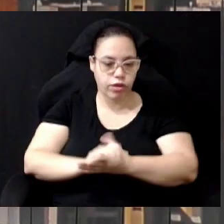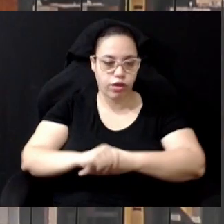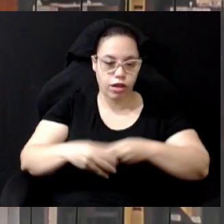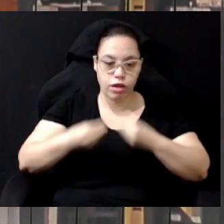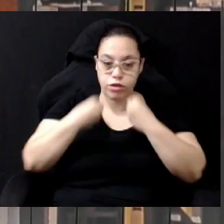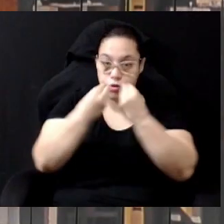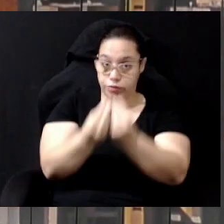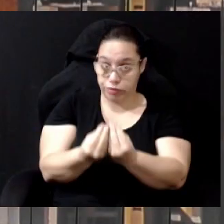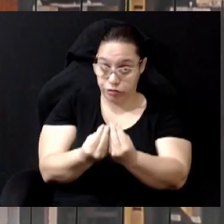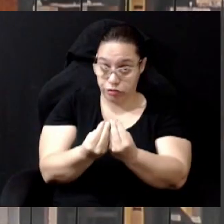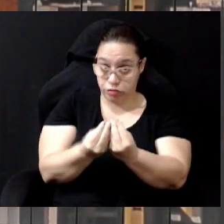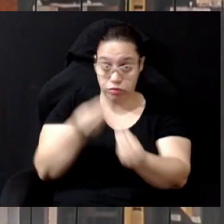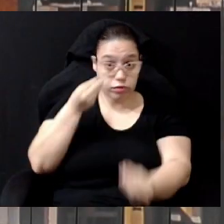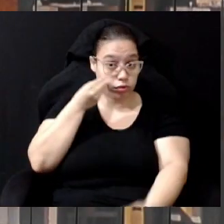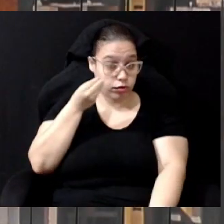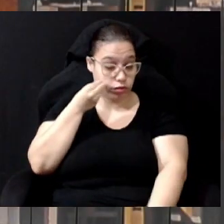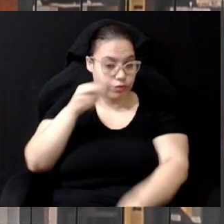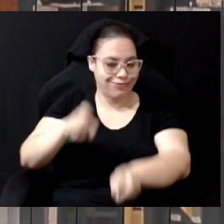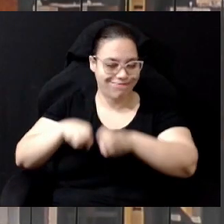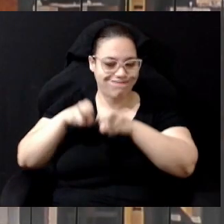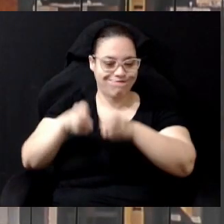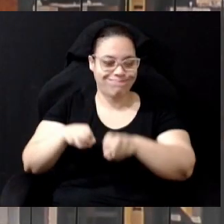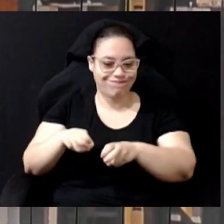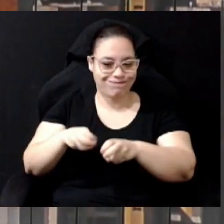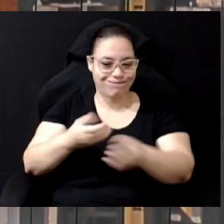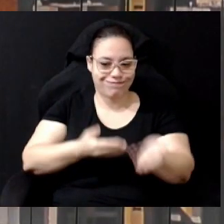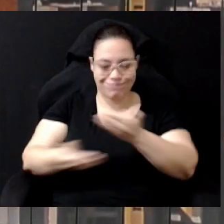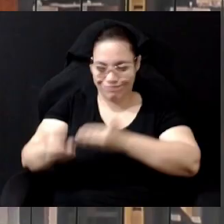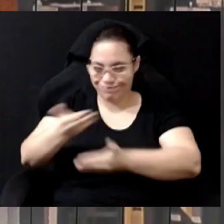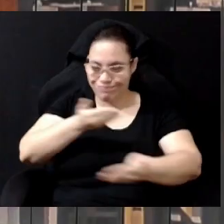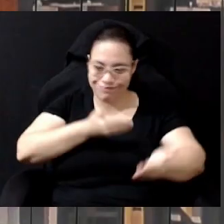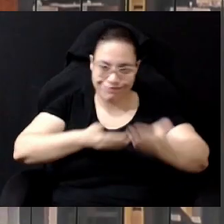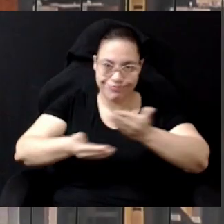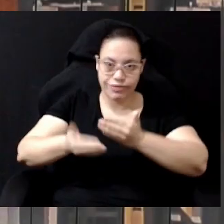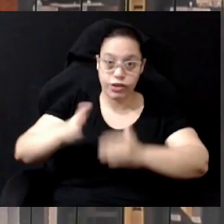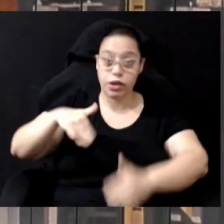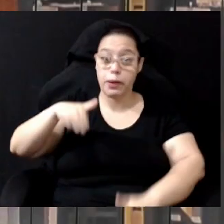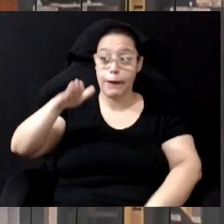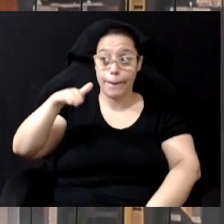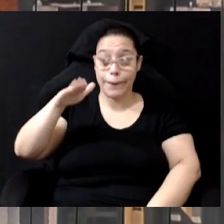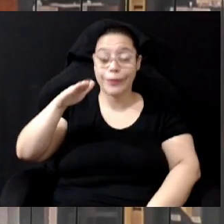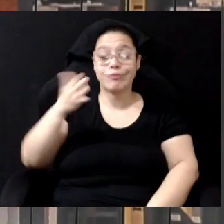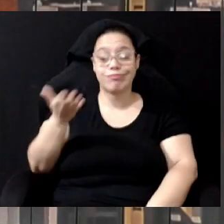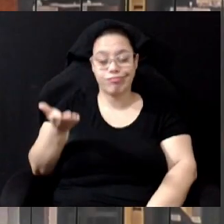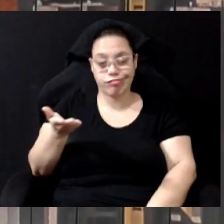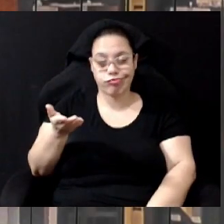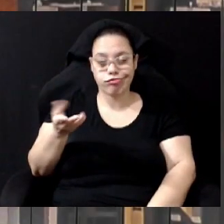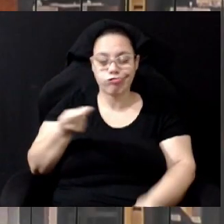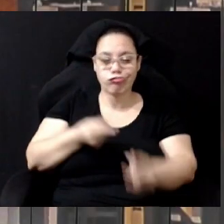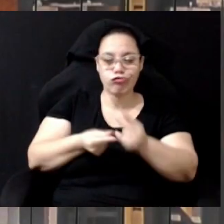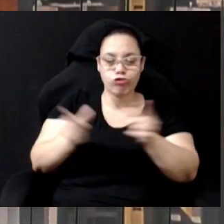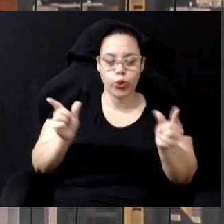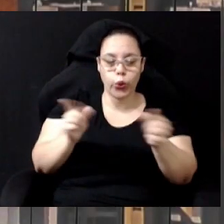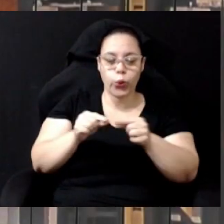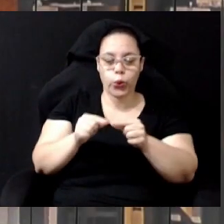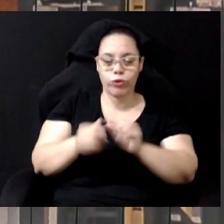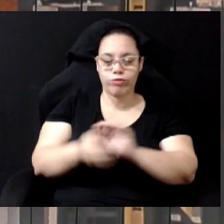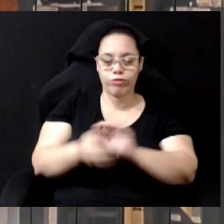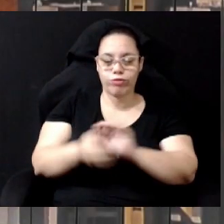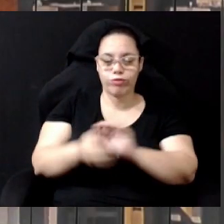estando disponível pelos produtores rurais, eles podem participar e ativamente também em mais um nicho econômico,